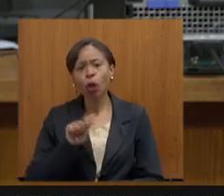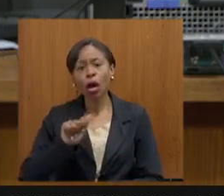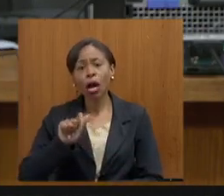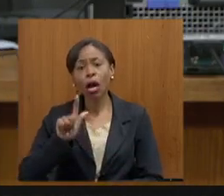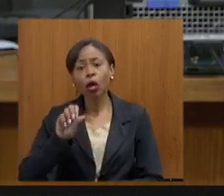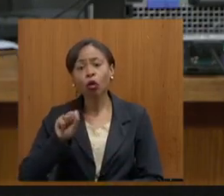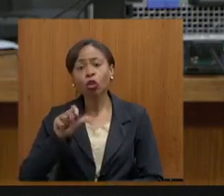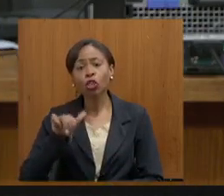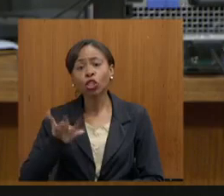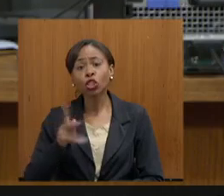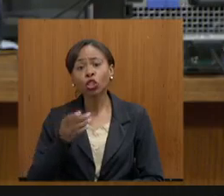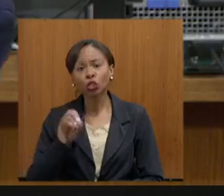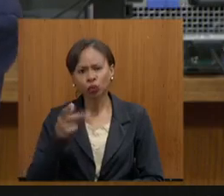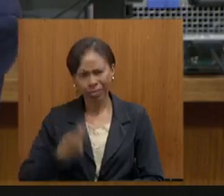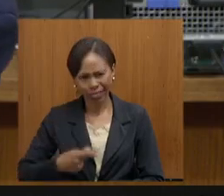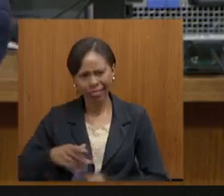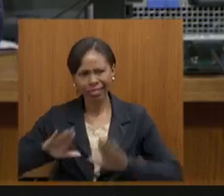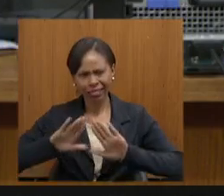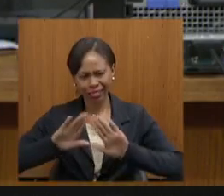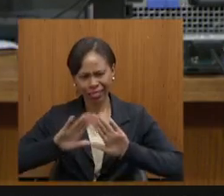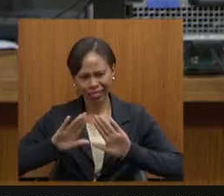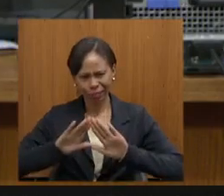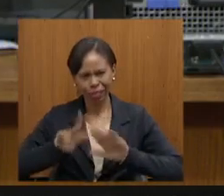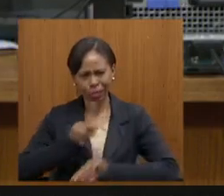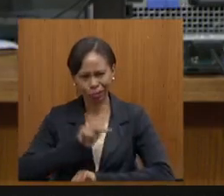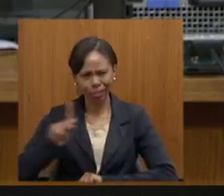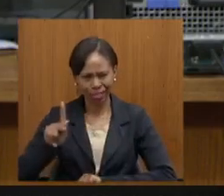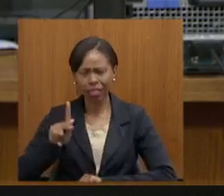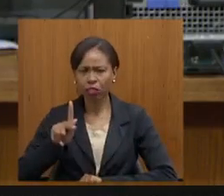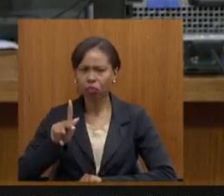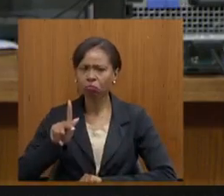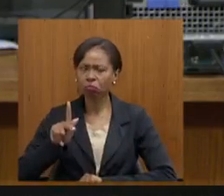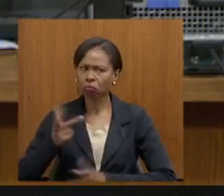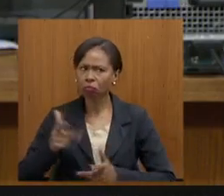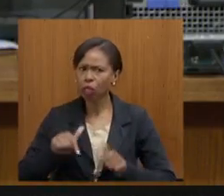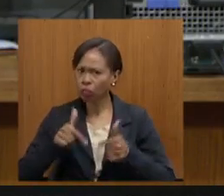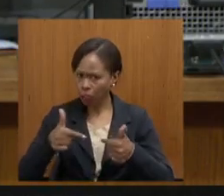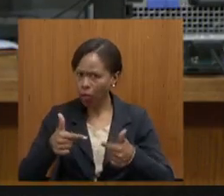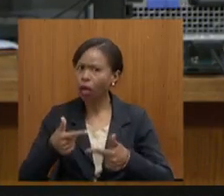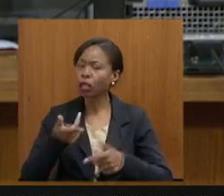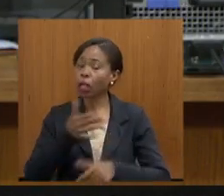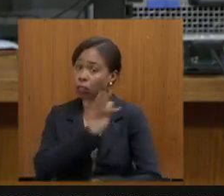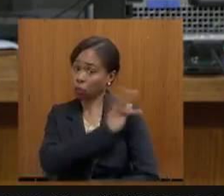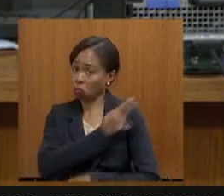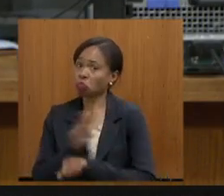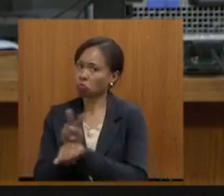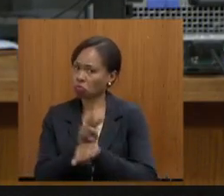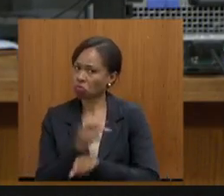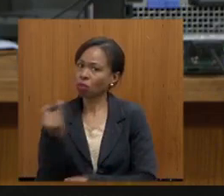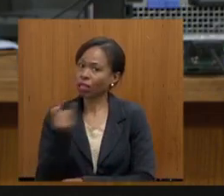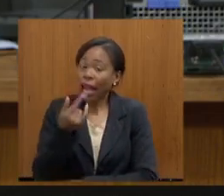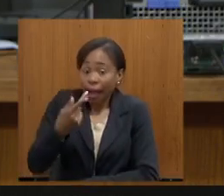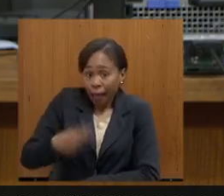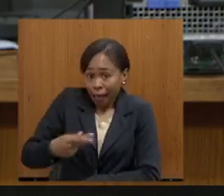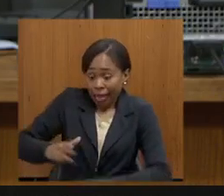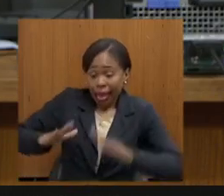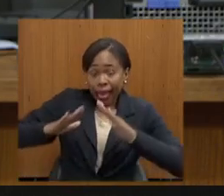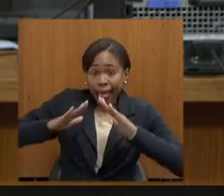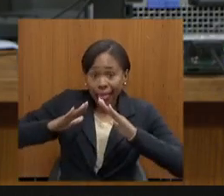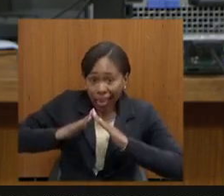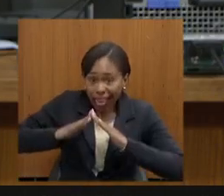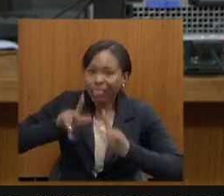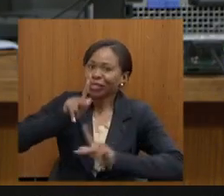do fiscaliza Assembleia fiscaliza foi muito importante primeiro que aqui a casa do povo então é importante